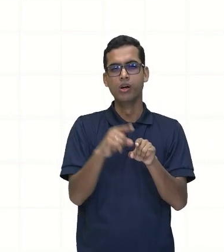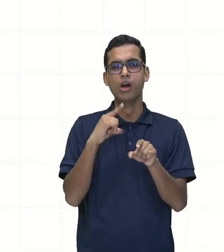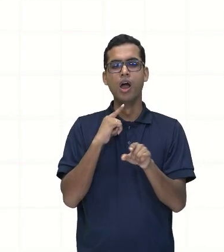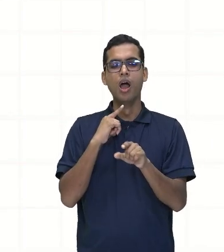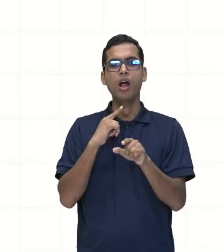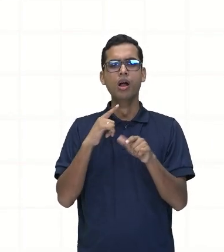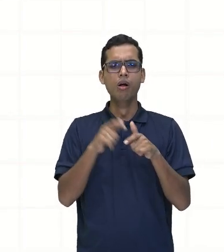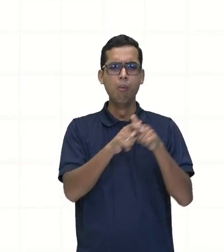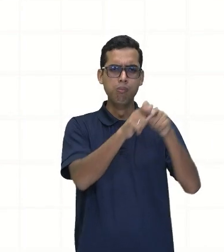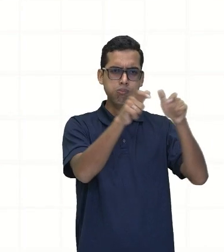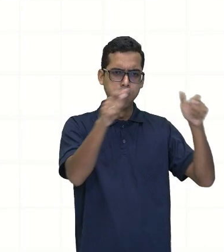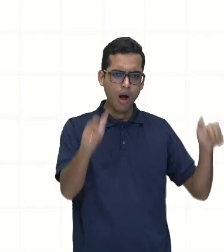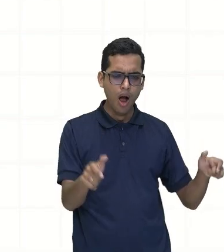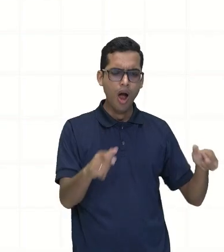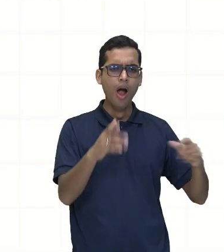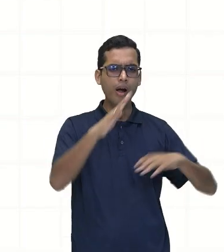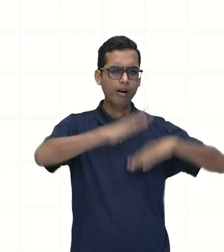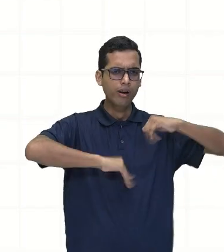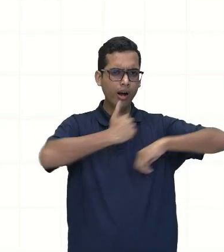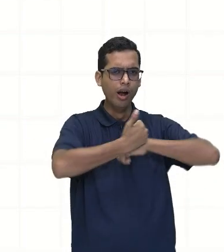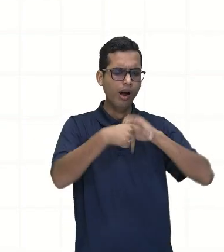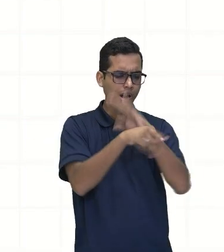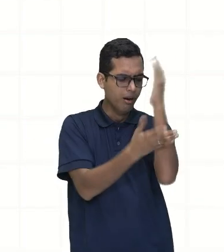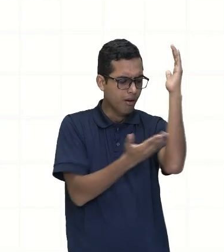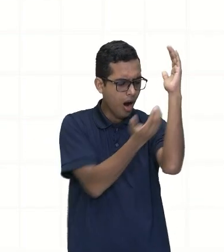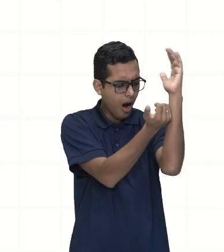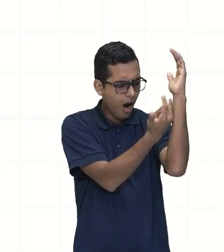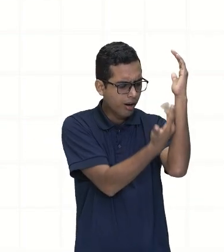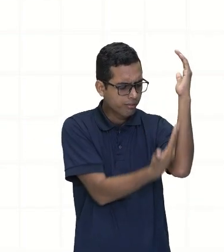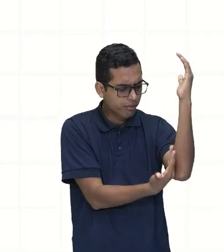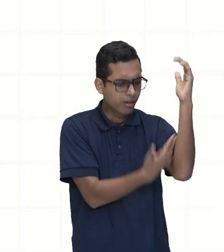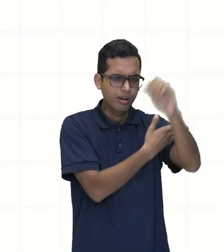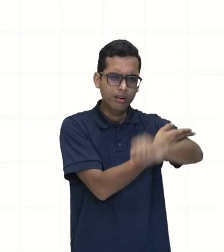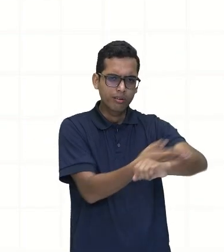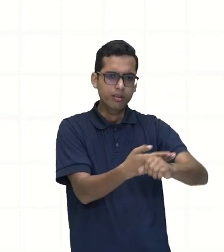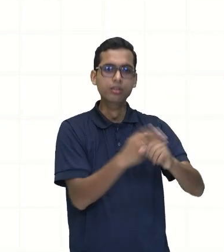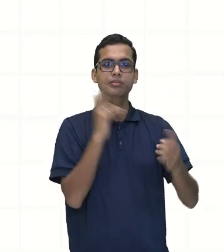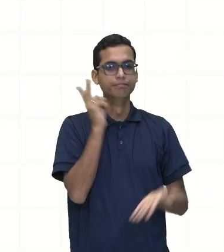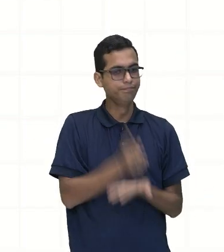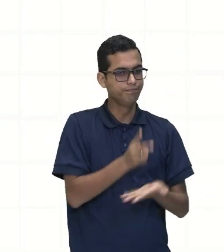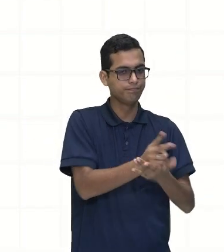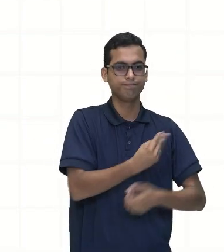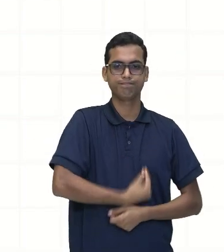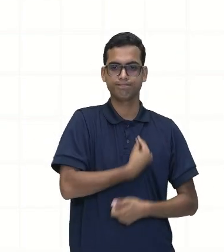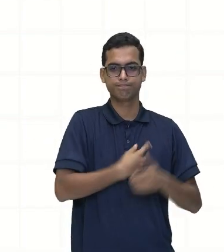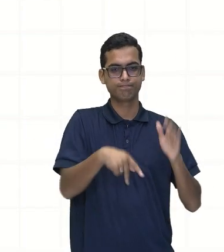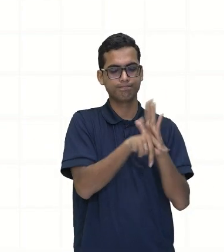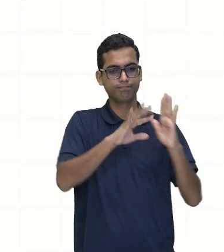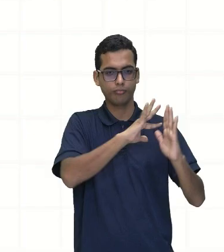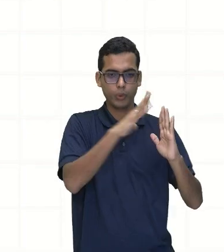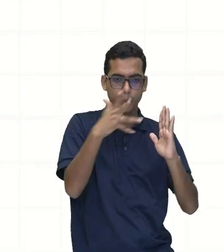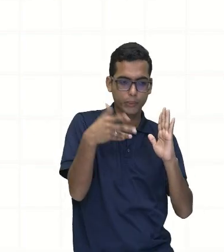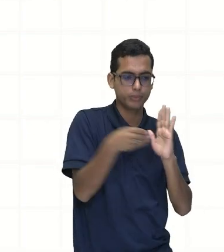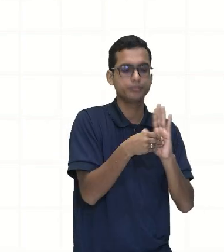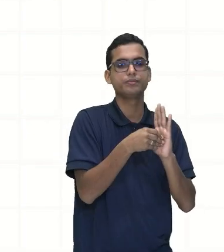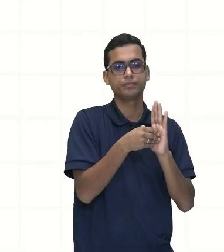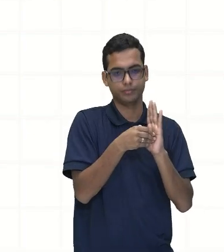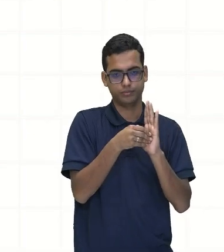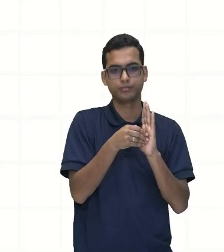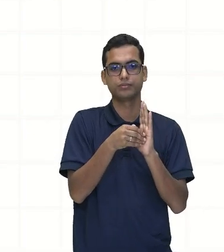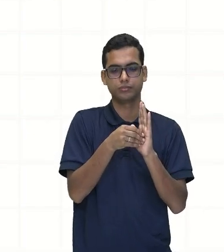de alternativas, né, viáveis após esse declínio, né, ou essa queda dessa atividade